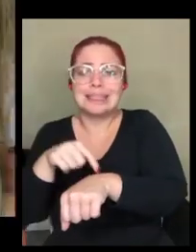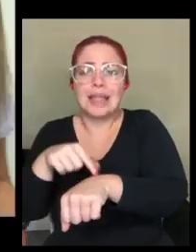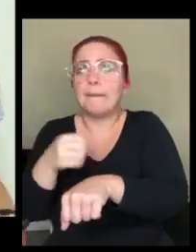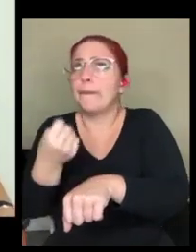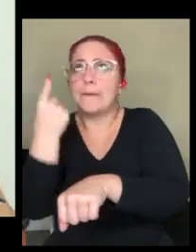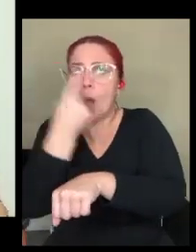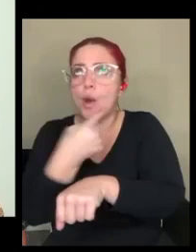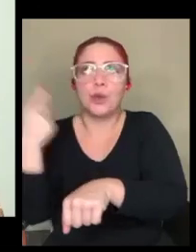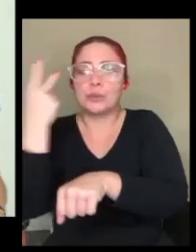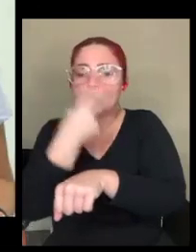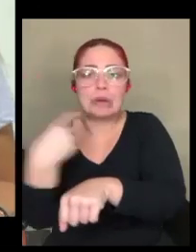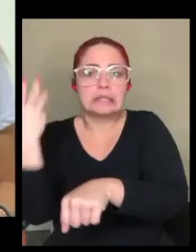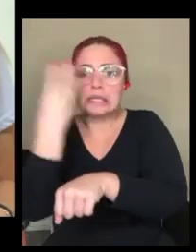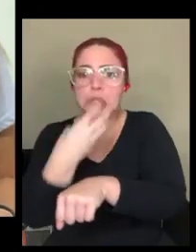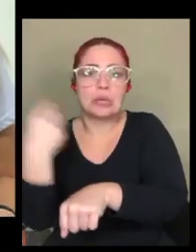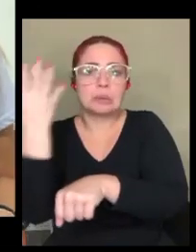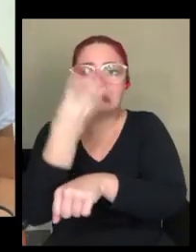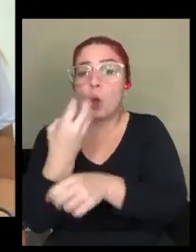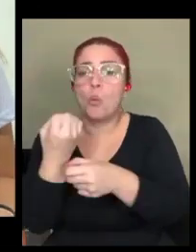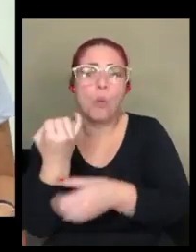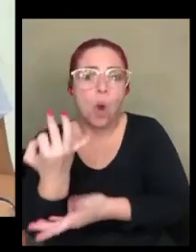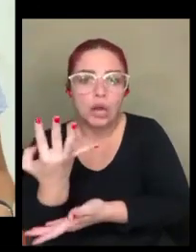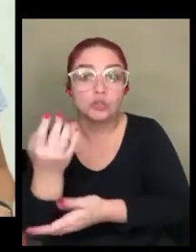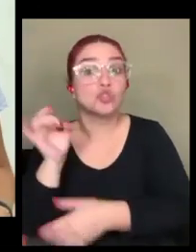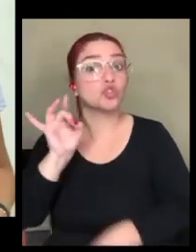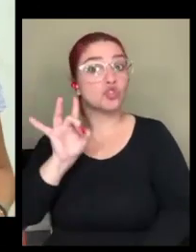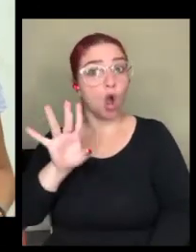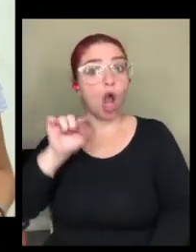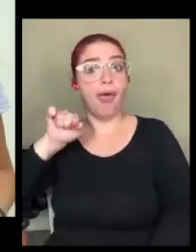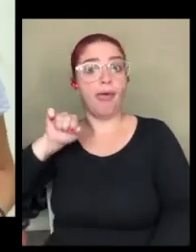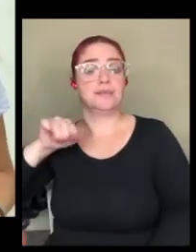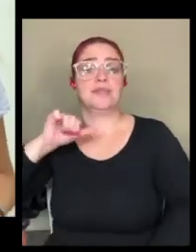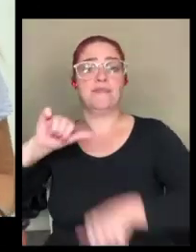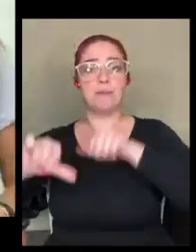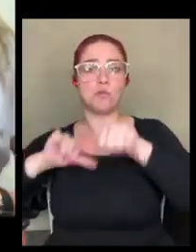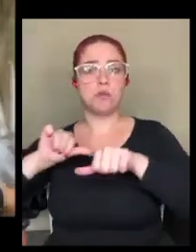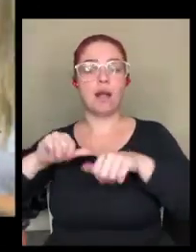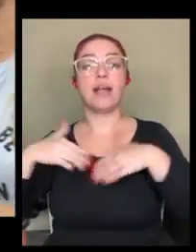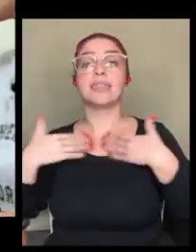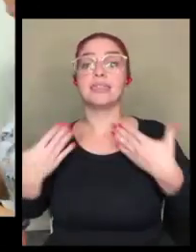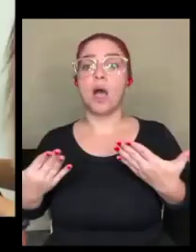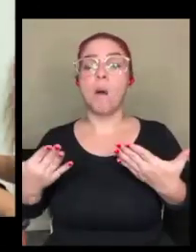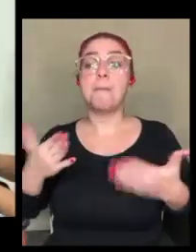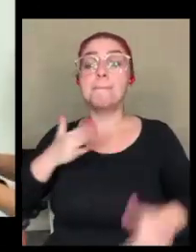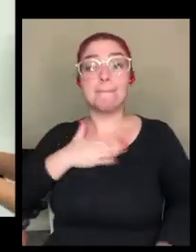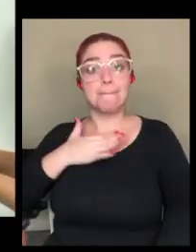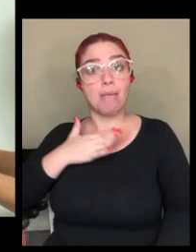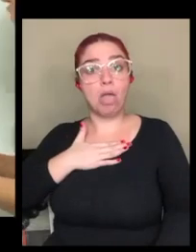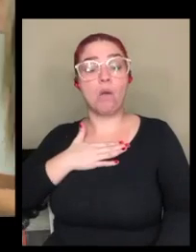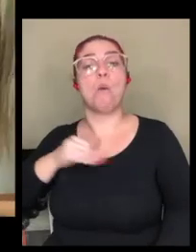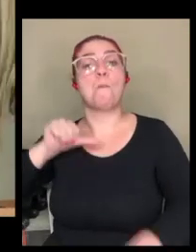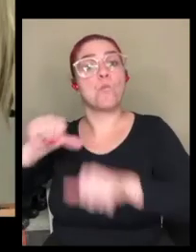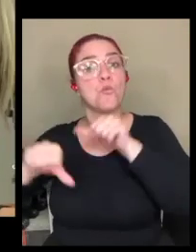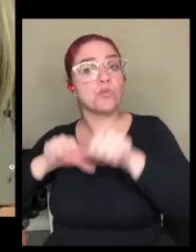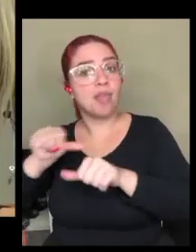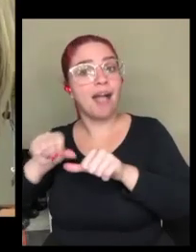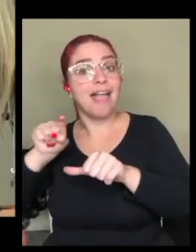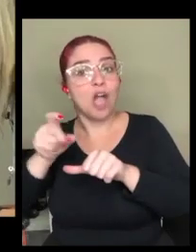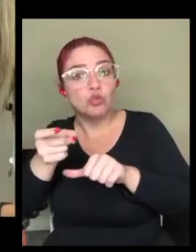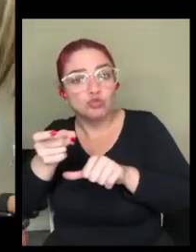seja, o tempo que eu aluguei a bicicleta. Ele sim mudou. Então, quer dizer que a minha